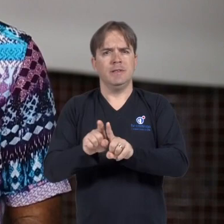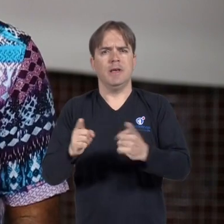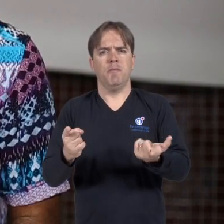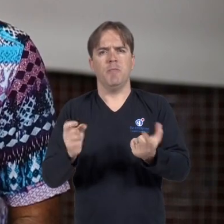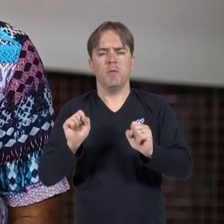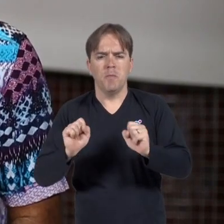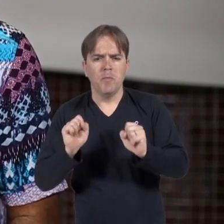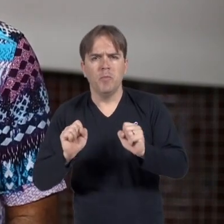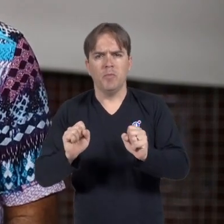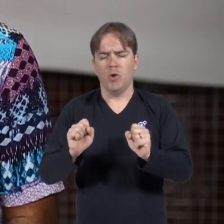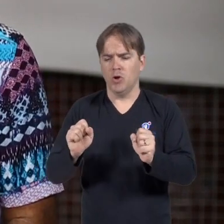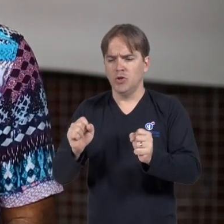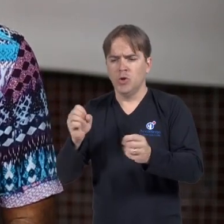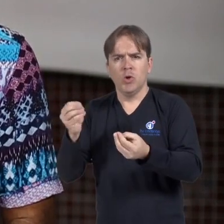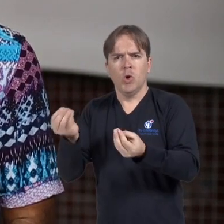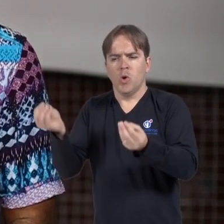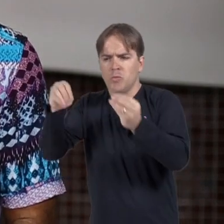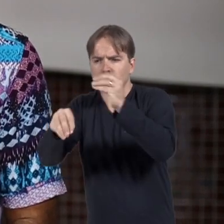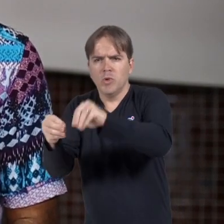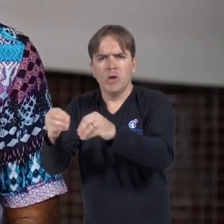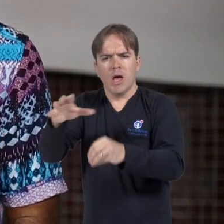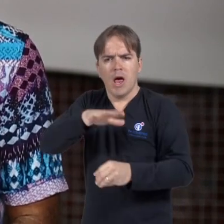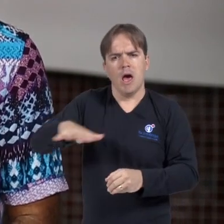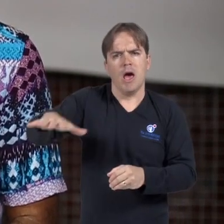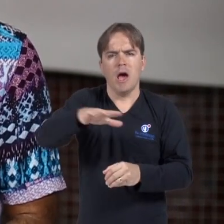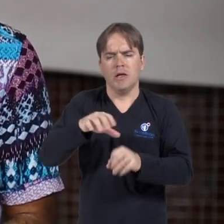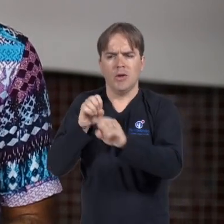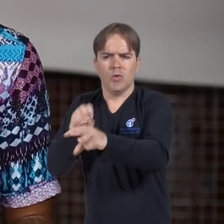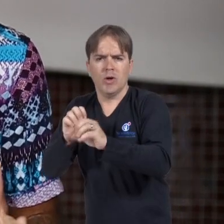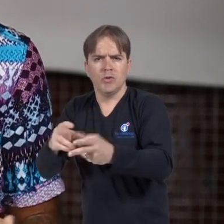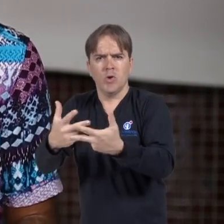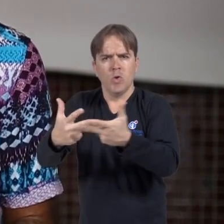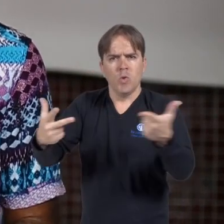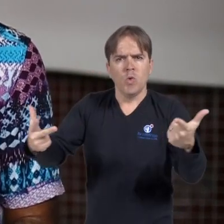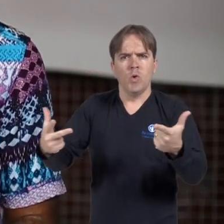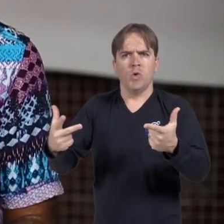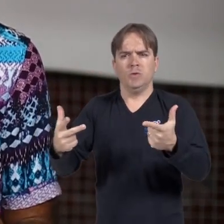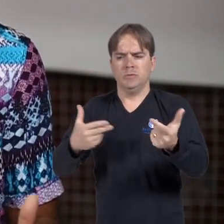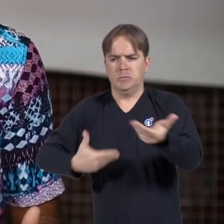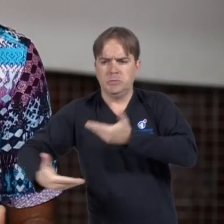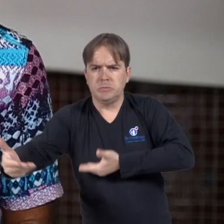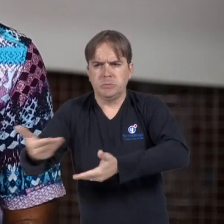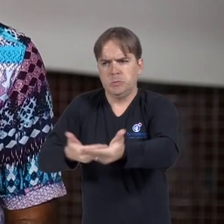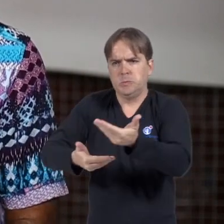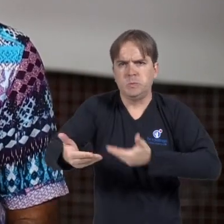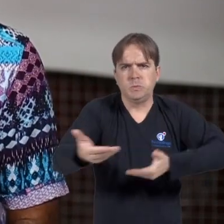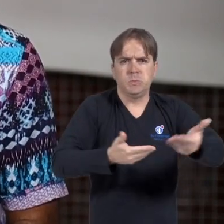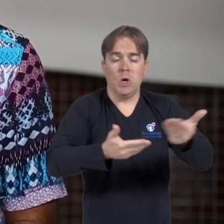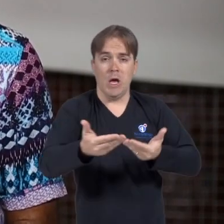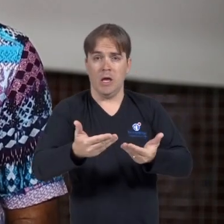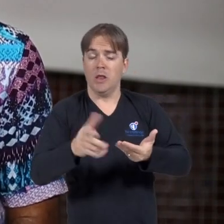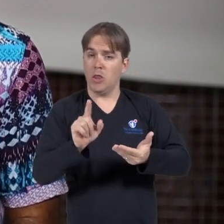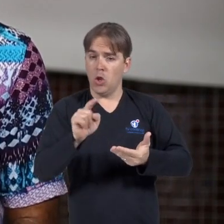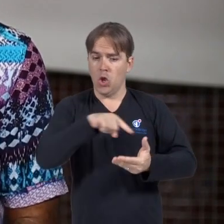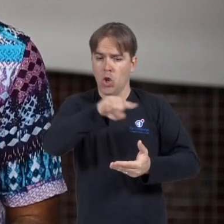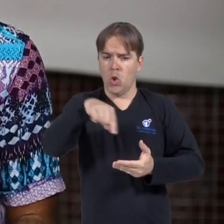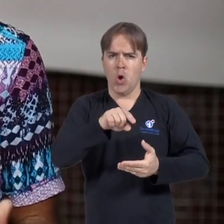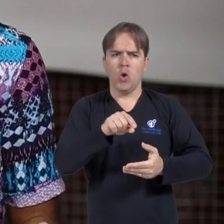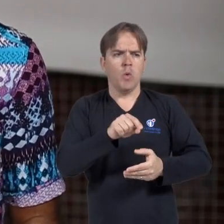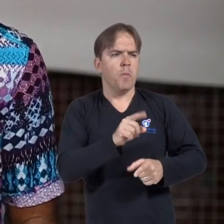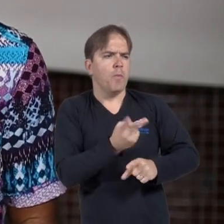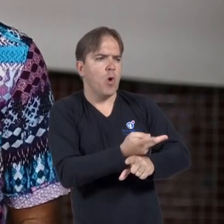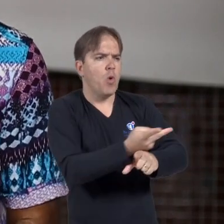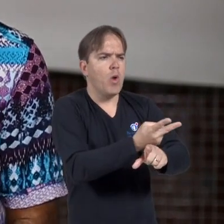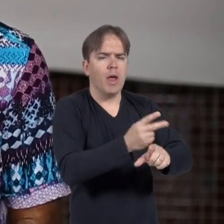interativos no campo da educação e, muitas vezes, a gente recorre a uma série de tecnologias para isso, o que é